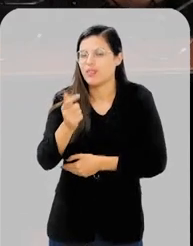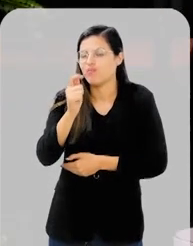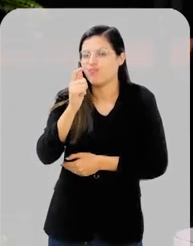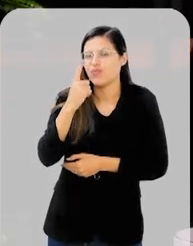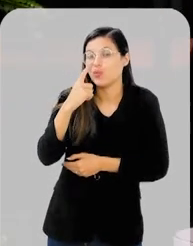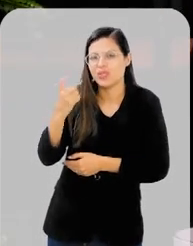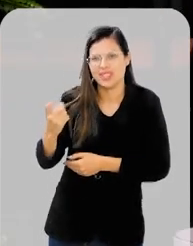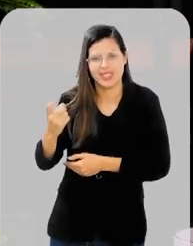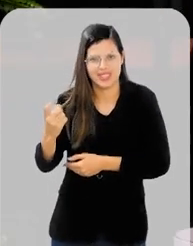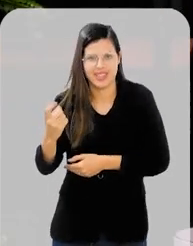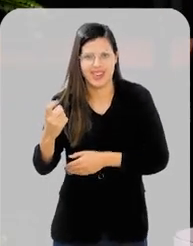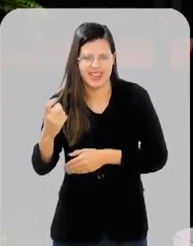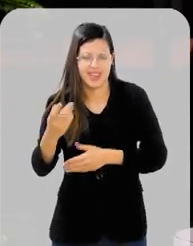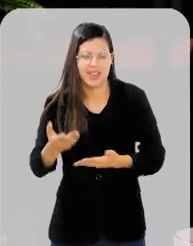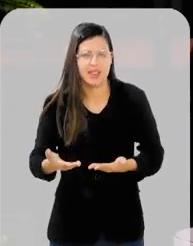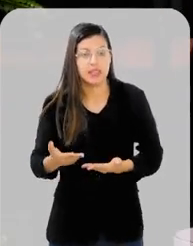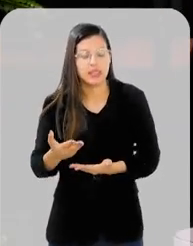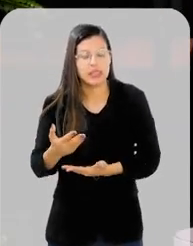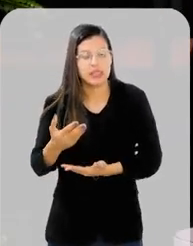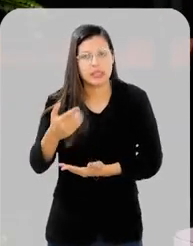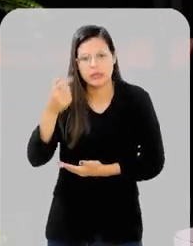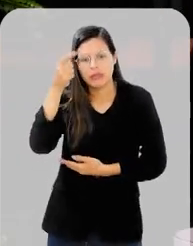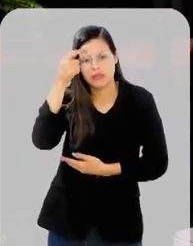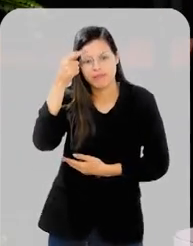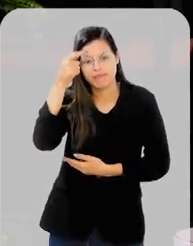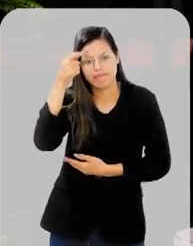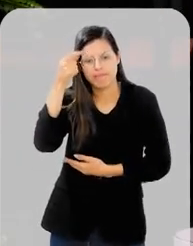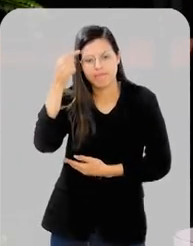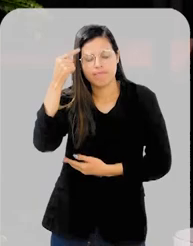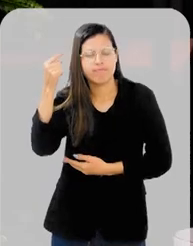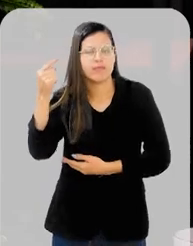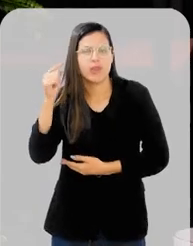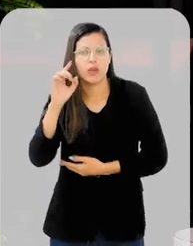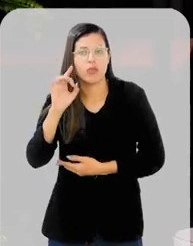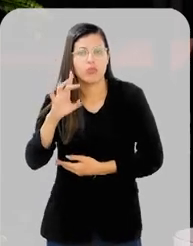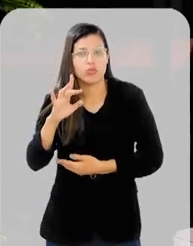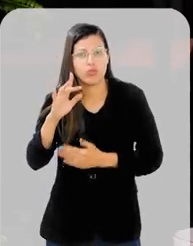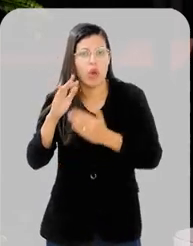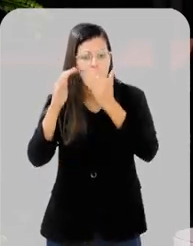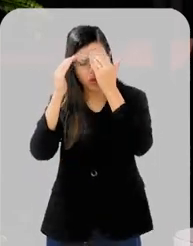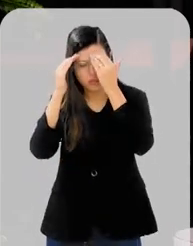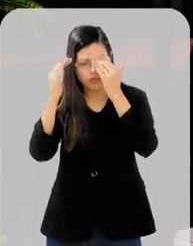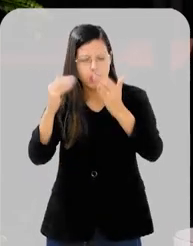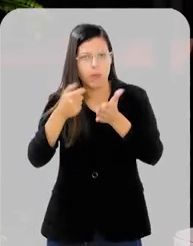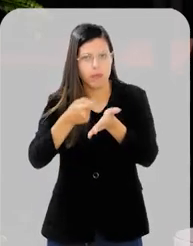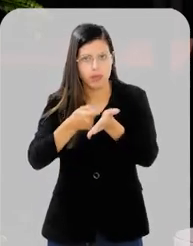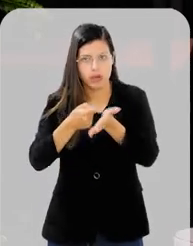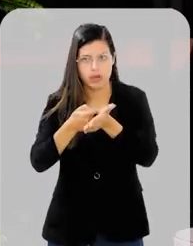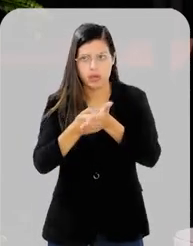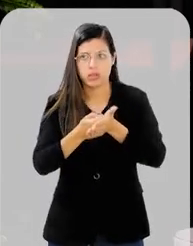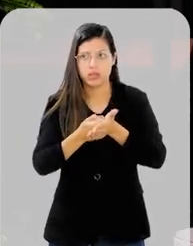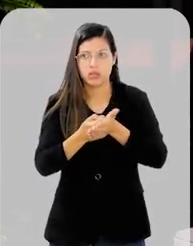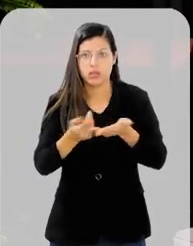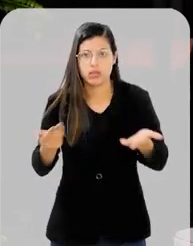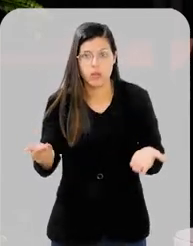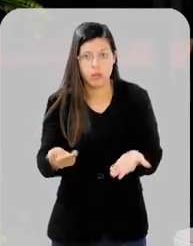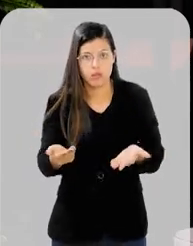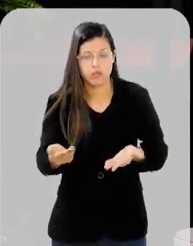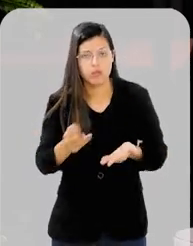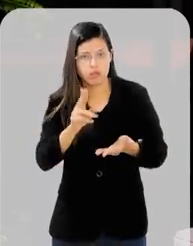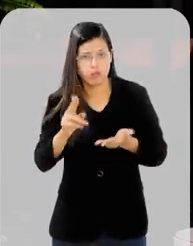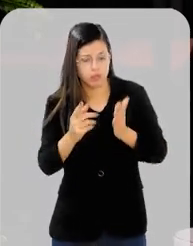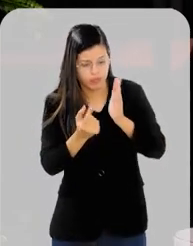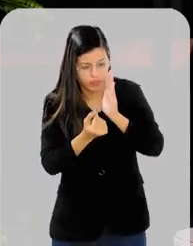aquilo acendeu minha minha mente eu f Puxa vida eu tô só cumprindo a minha obrigação hoje como Servidor Público